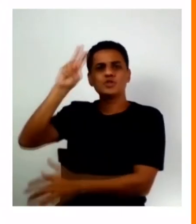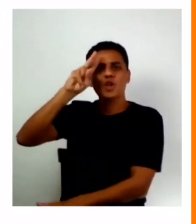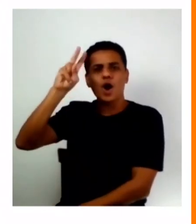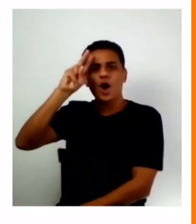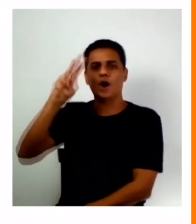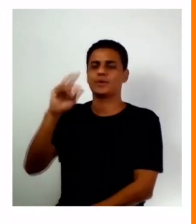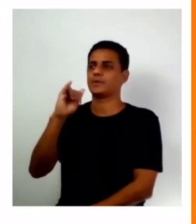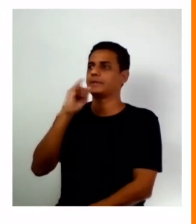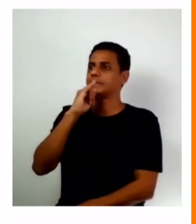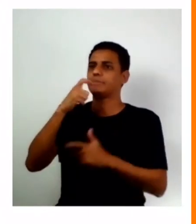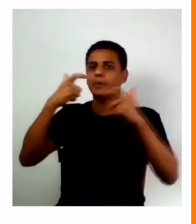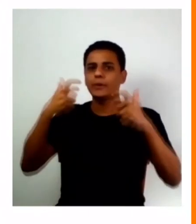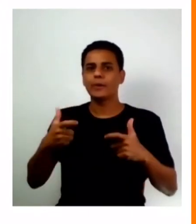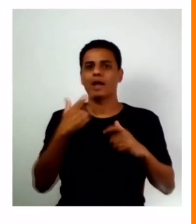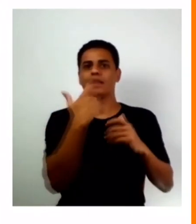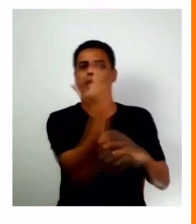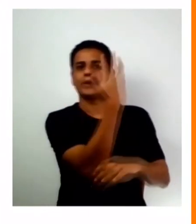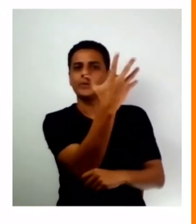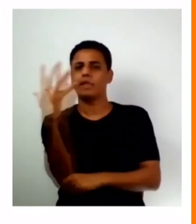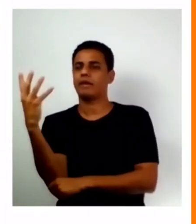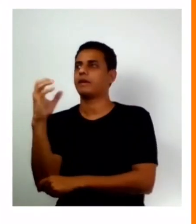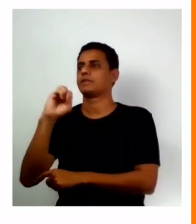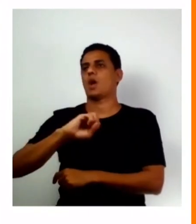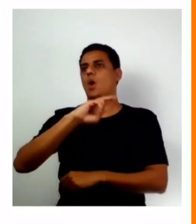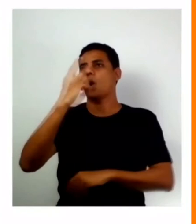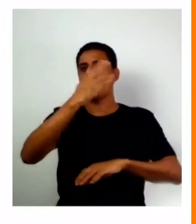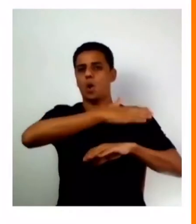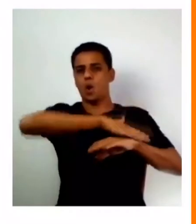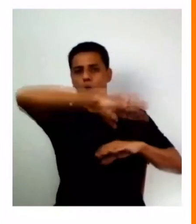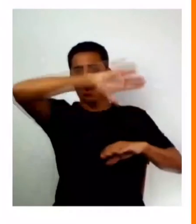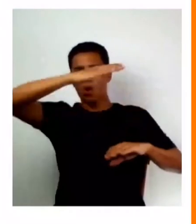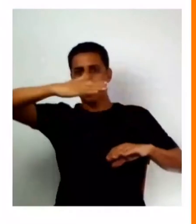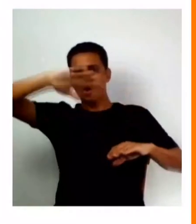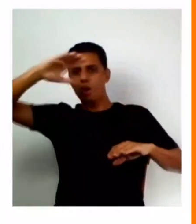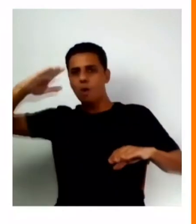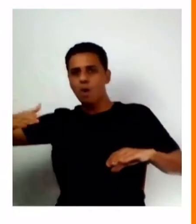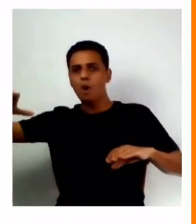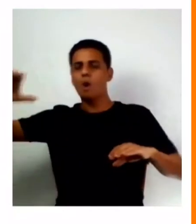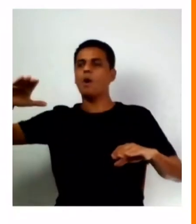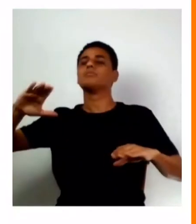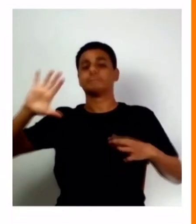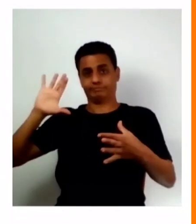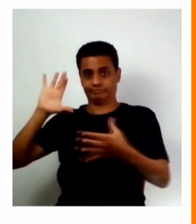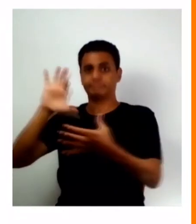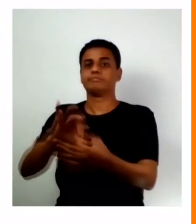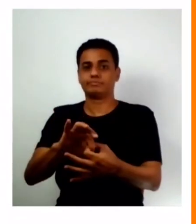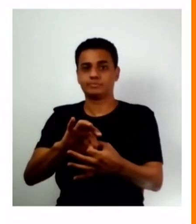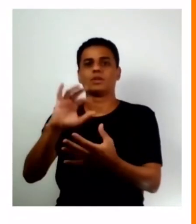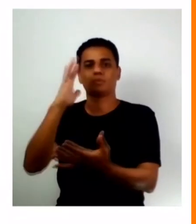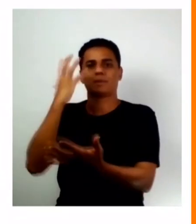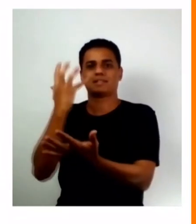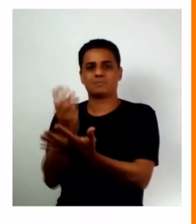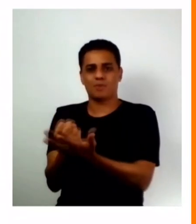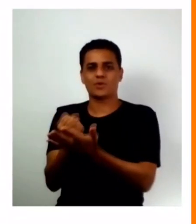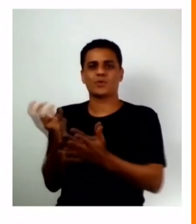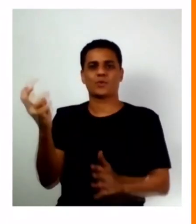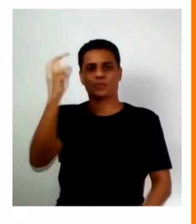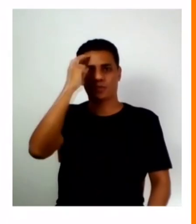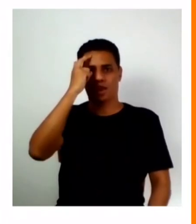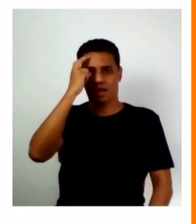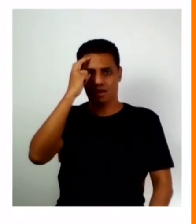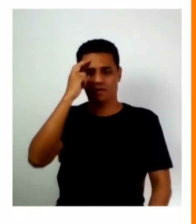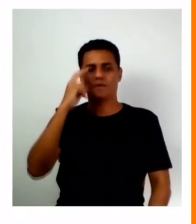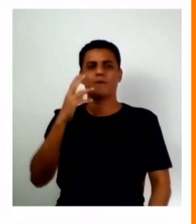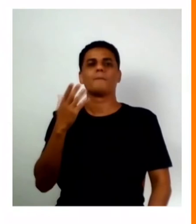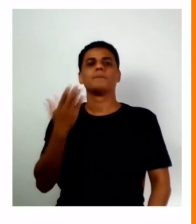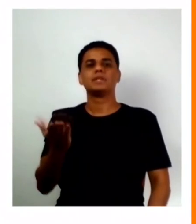um glaciar, uma cordillera forma parte de um patrimônio cultural. Nesse sentido, se trabalha também